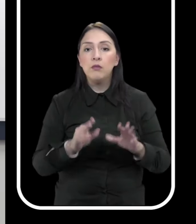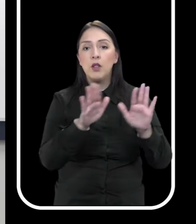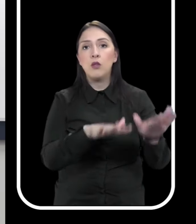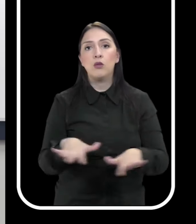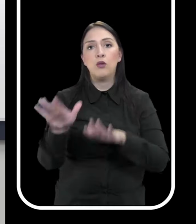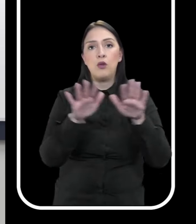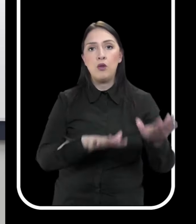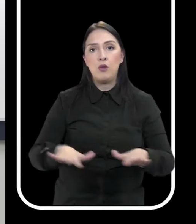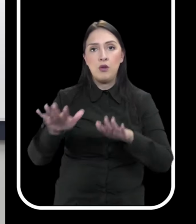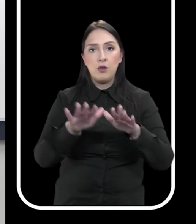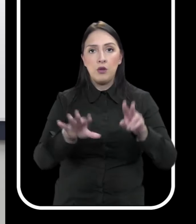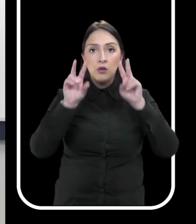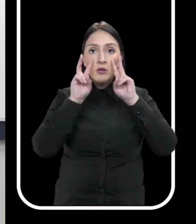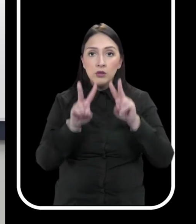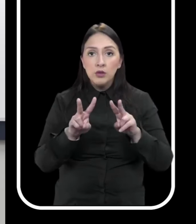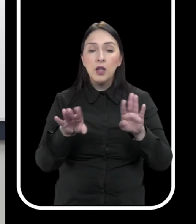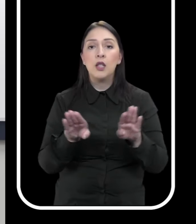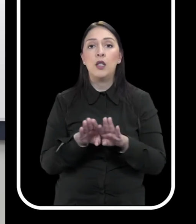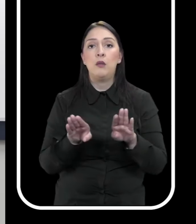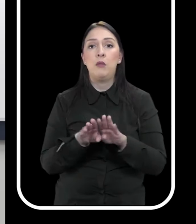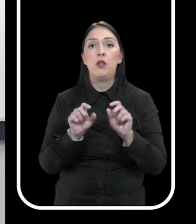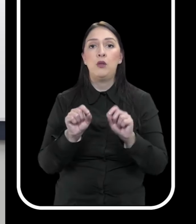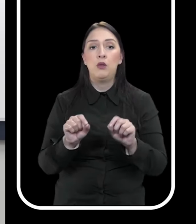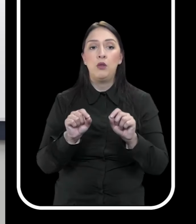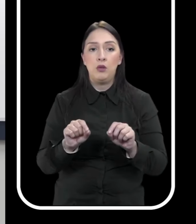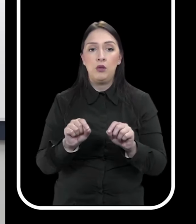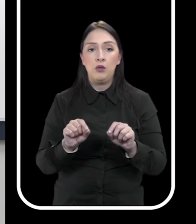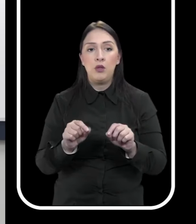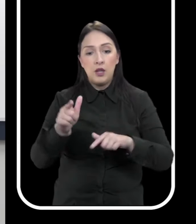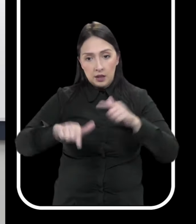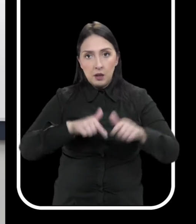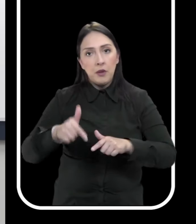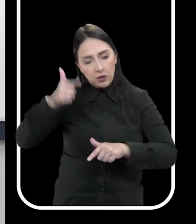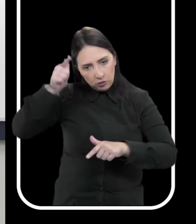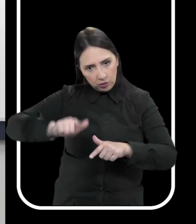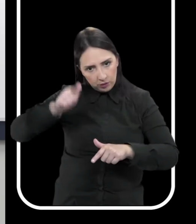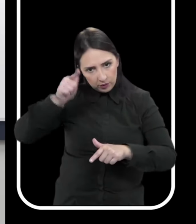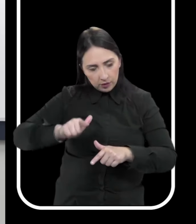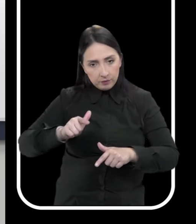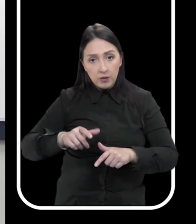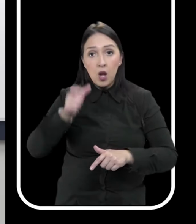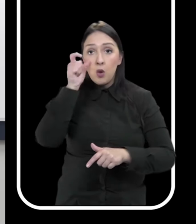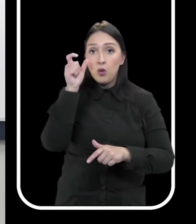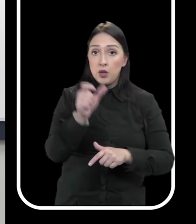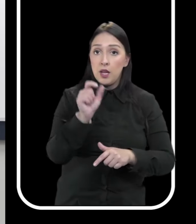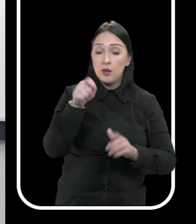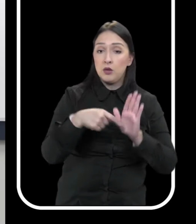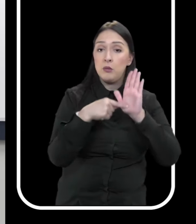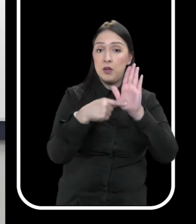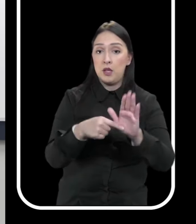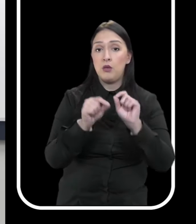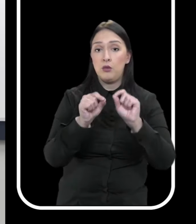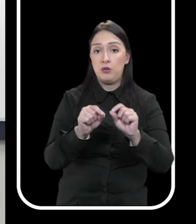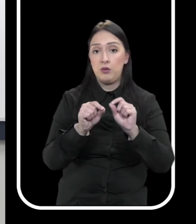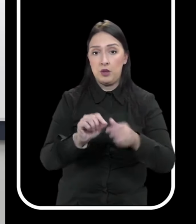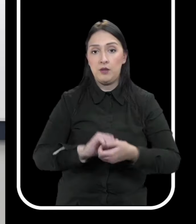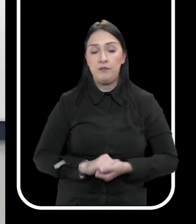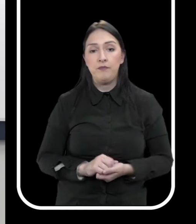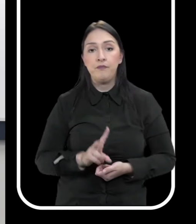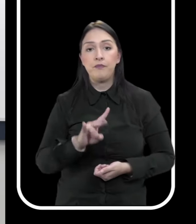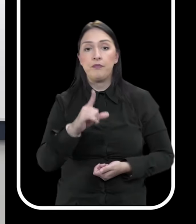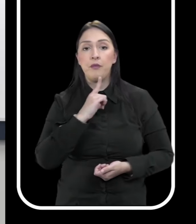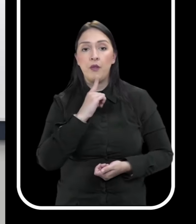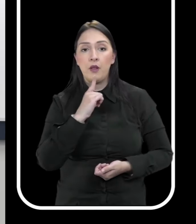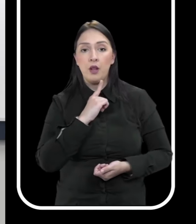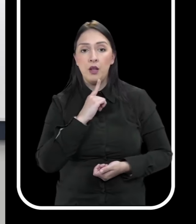voltando por essa esteira que vocês estão vendo aí, e consequentemente sendo retrabalhados. O interessante do Flexim é o seguinte: